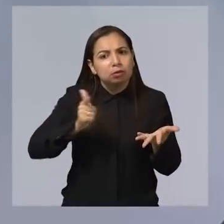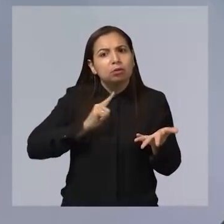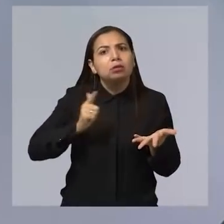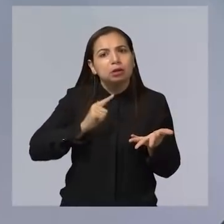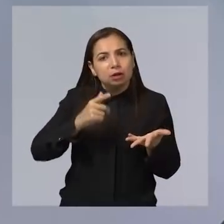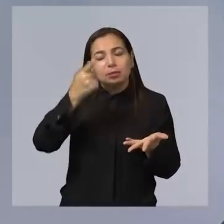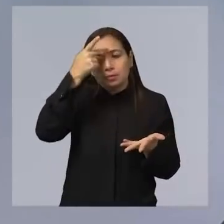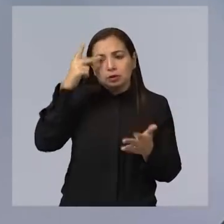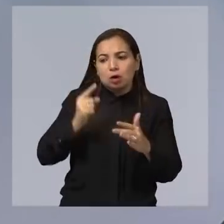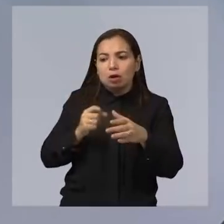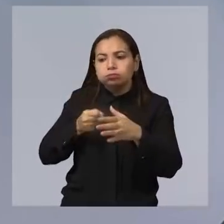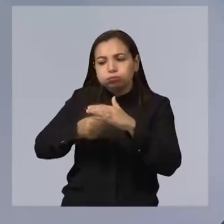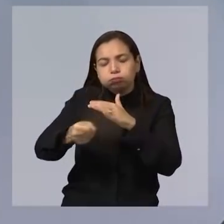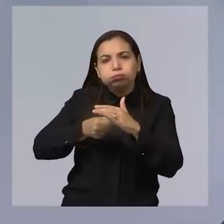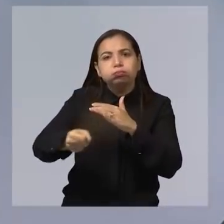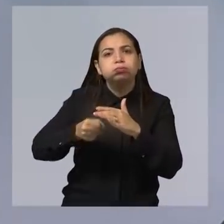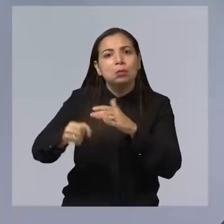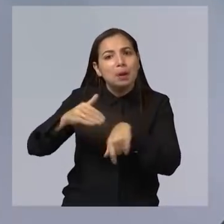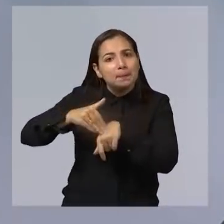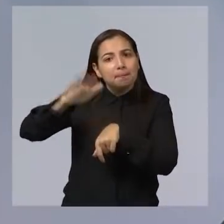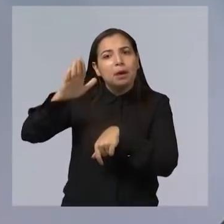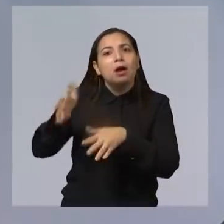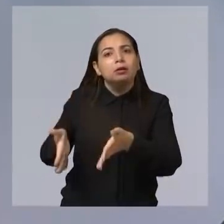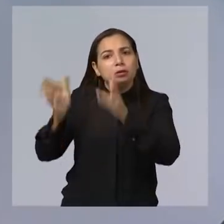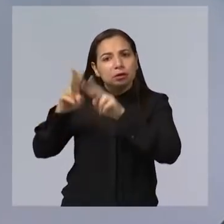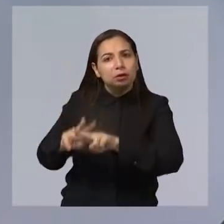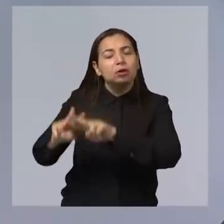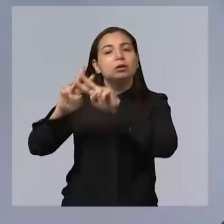dentro de uma unidade prisional, né,